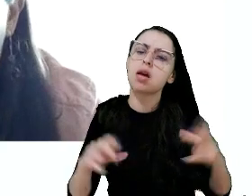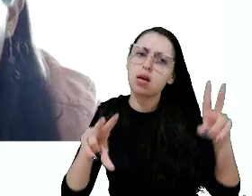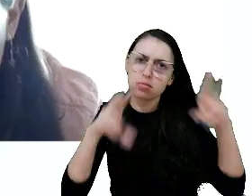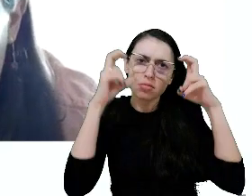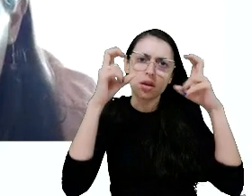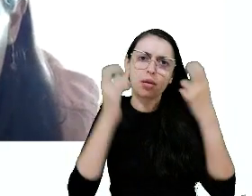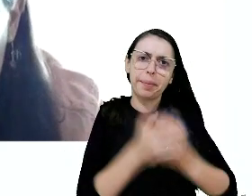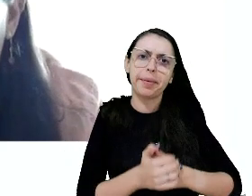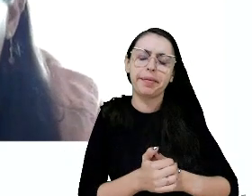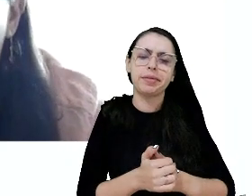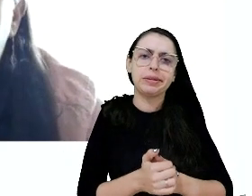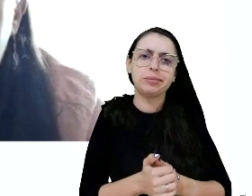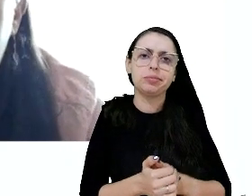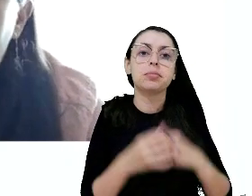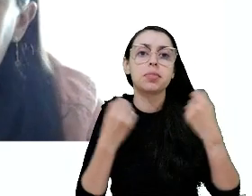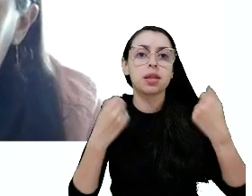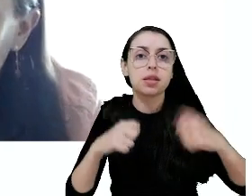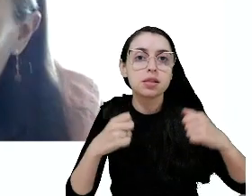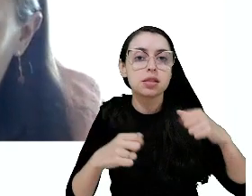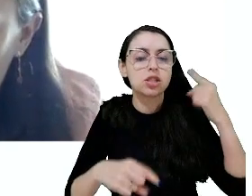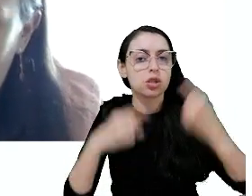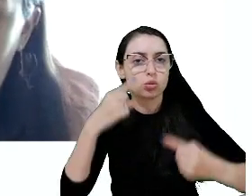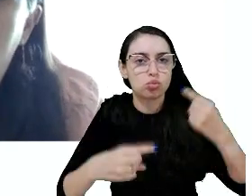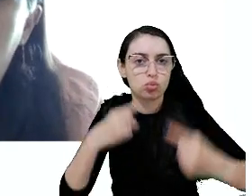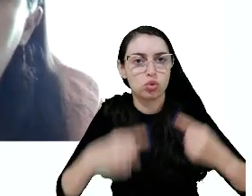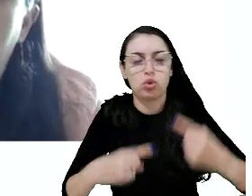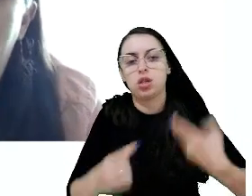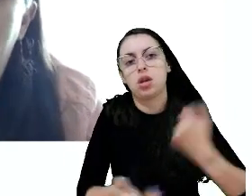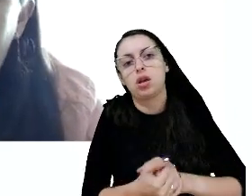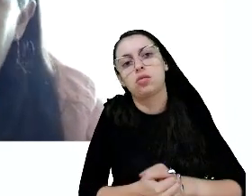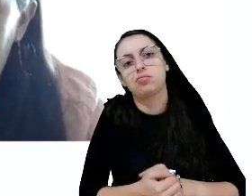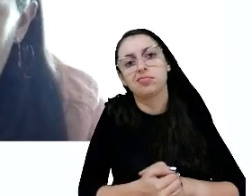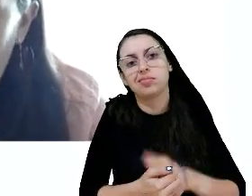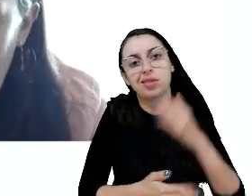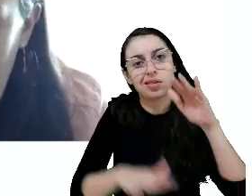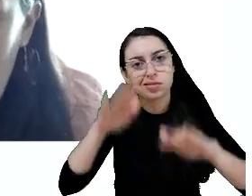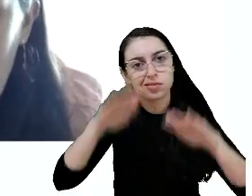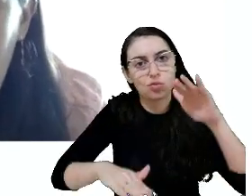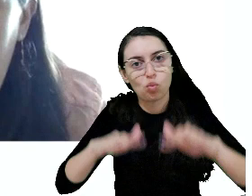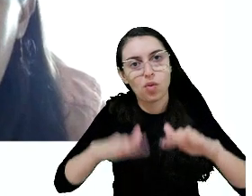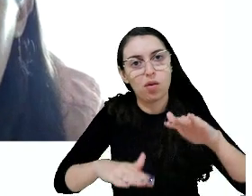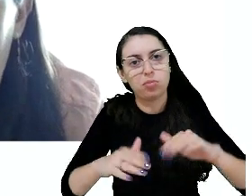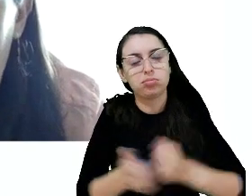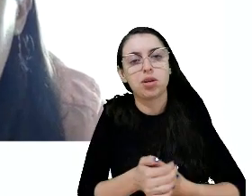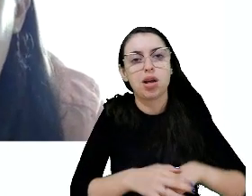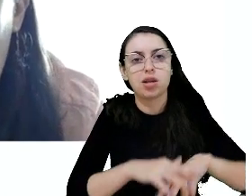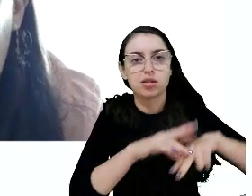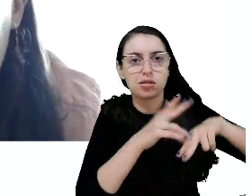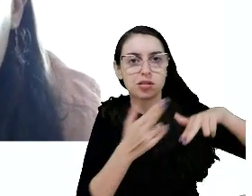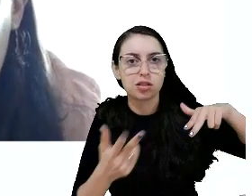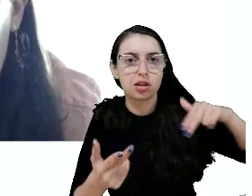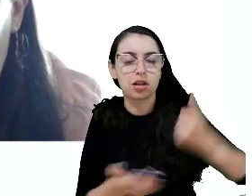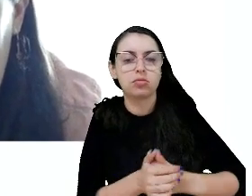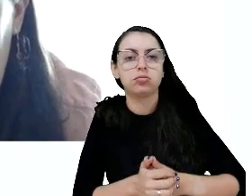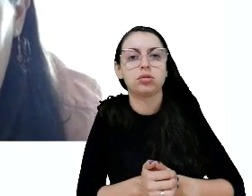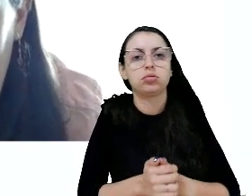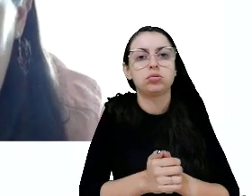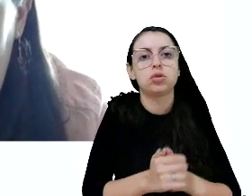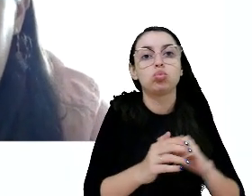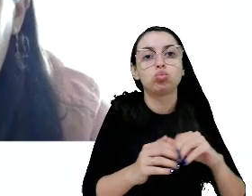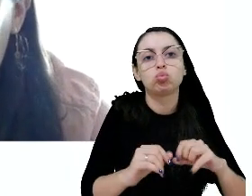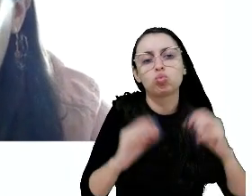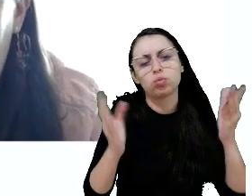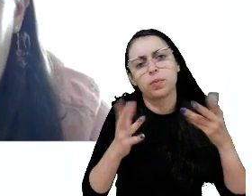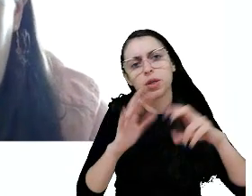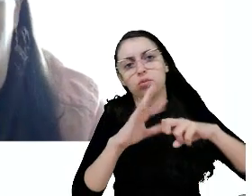enaltecidos, precisam vir à tona, a gente precisa discutir como a desigualdade de gênero está acentuada durante a